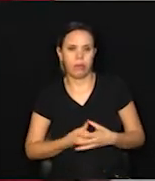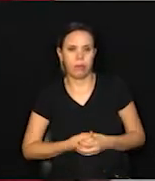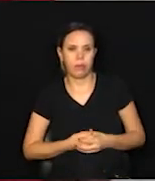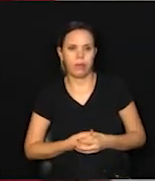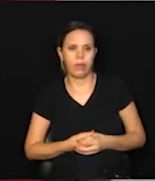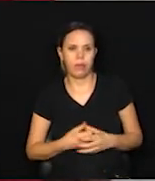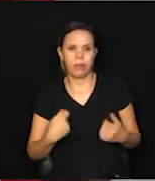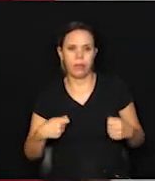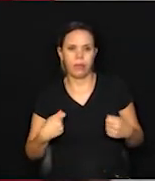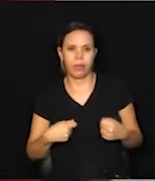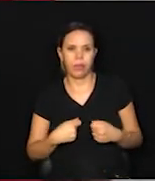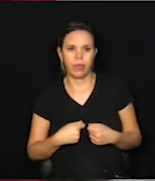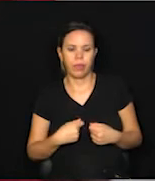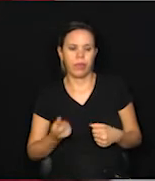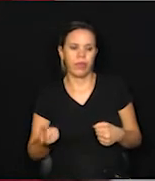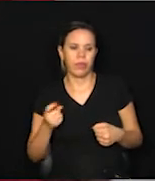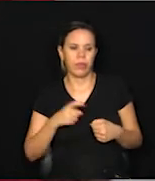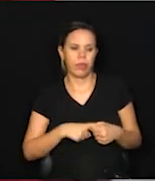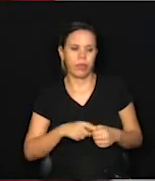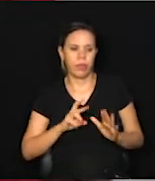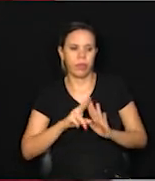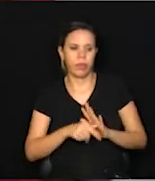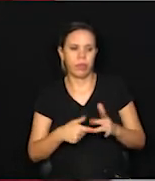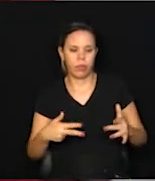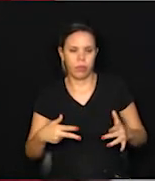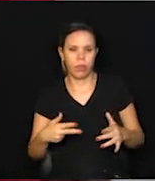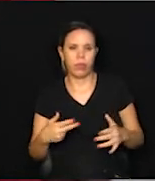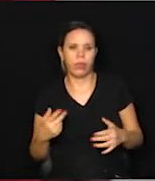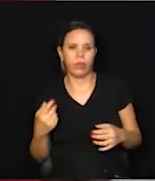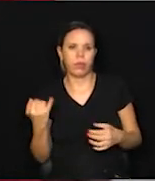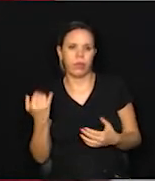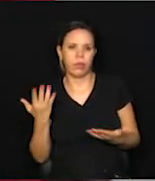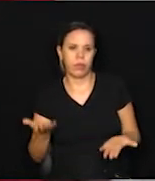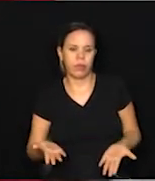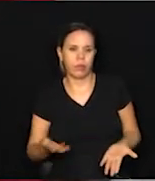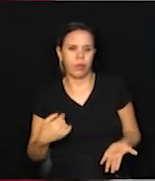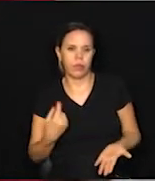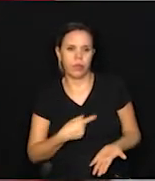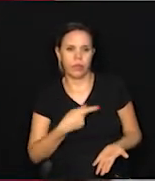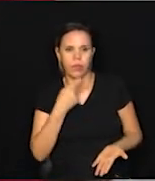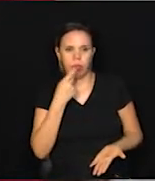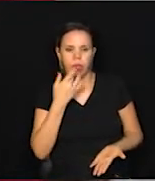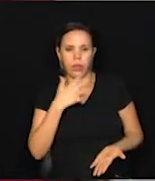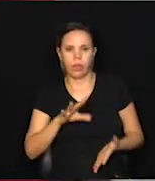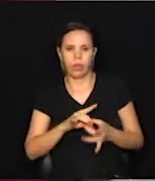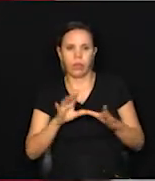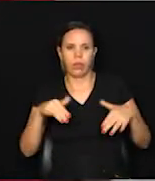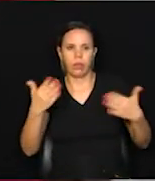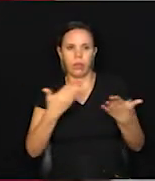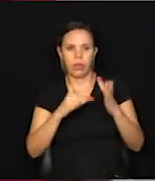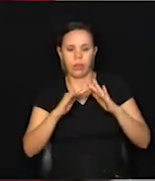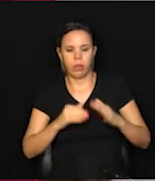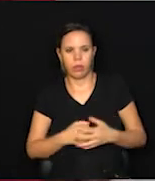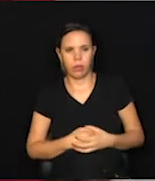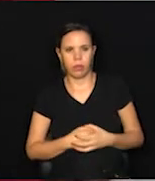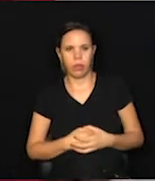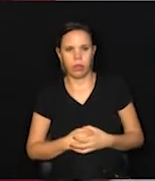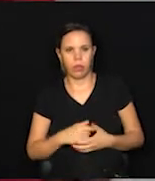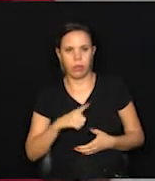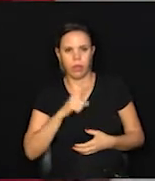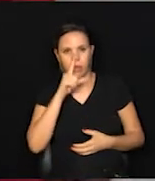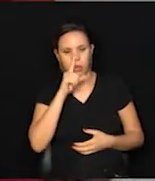gente precisa retomar. Existem várias coisas implicadas aí quando a gente deixa crianças fora da escola, tem o